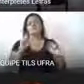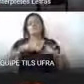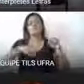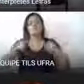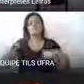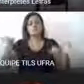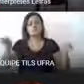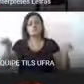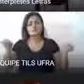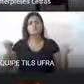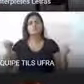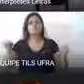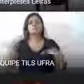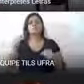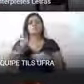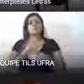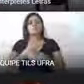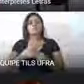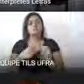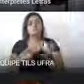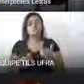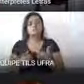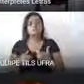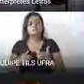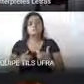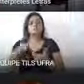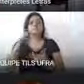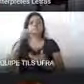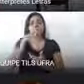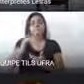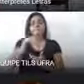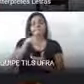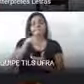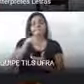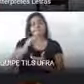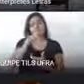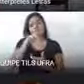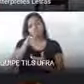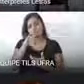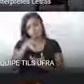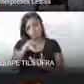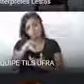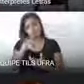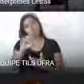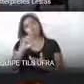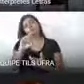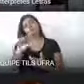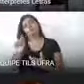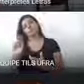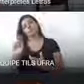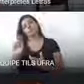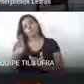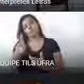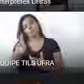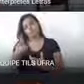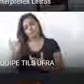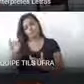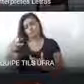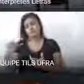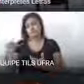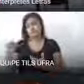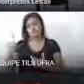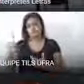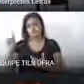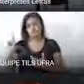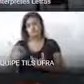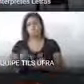pergunta feita é: criança pequenina, a gente diz que é bebê, e quando ela tem de 5 a 10 anos e é do sexo